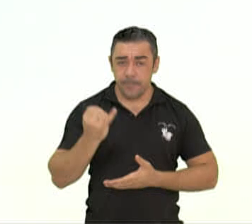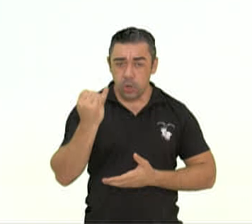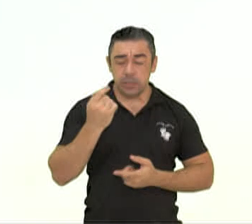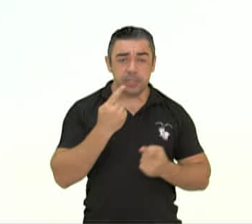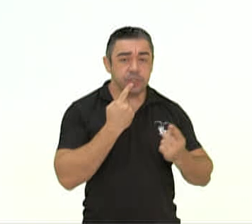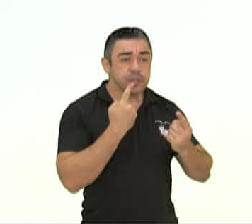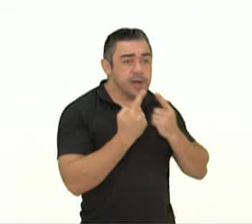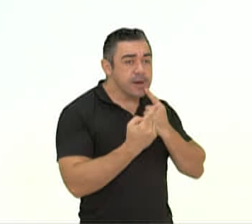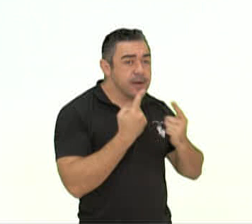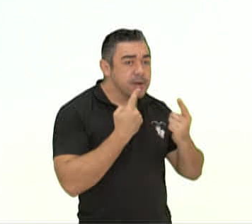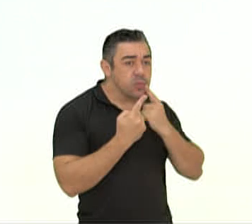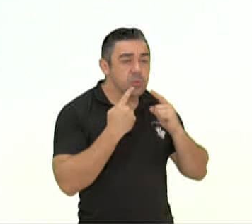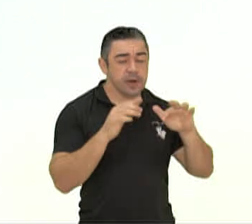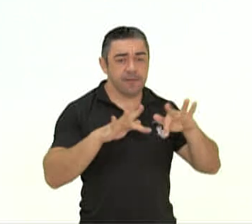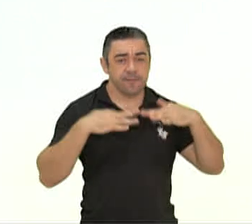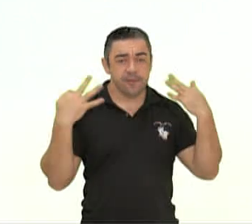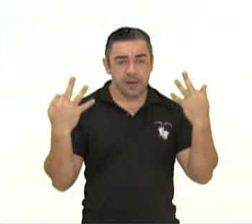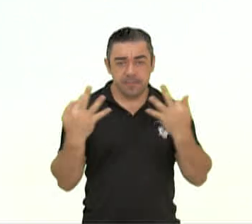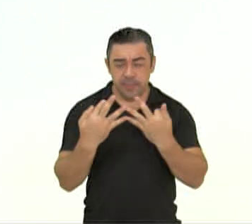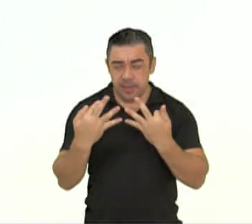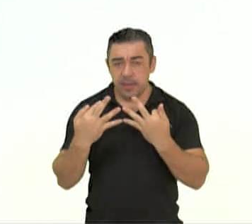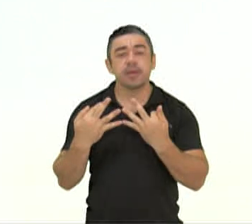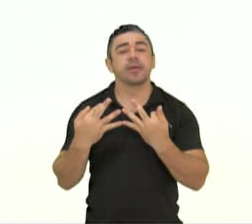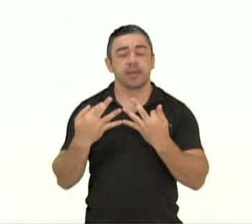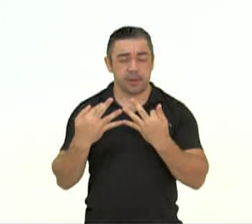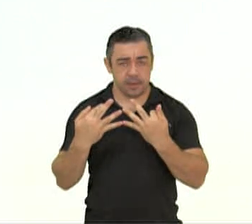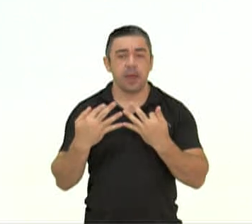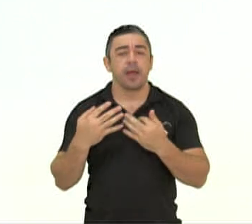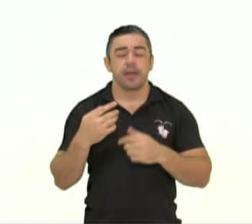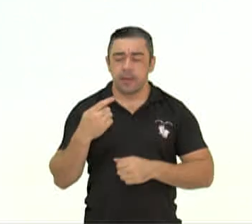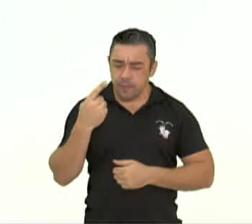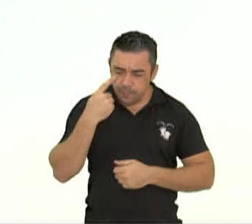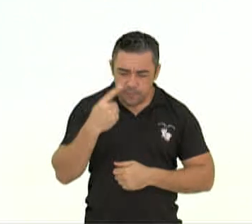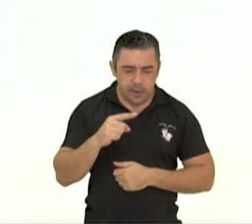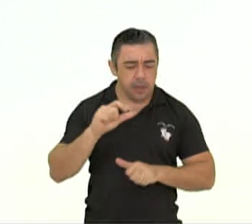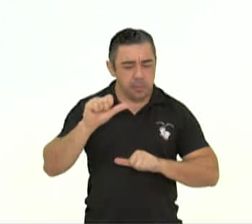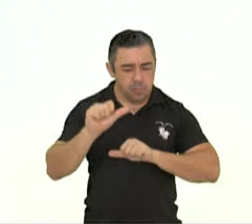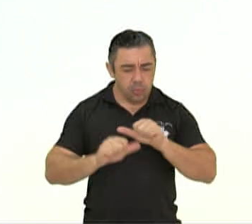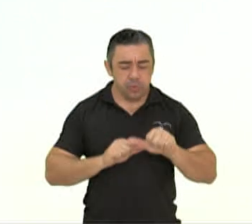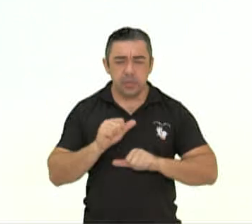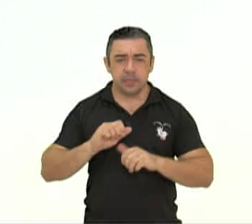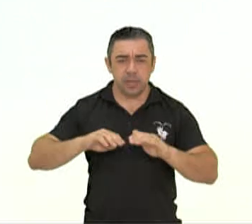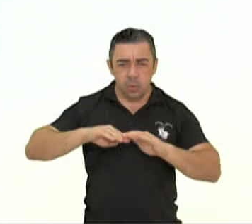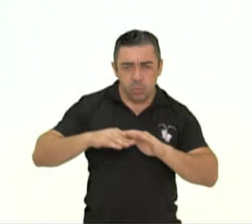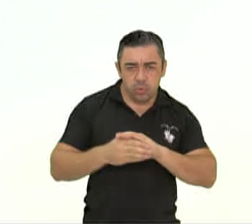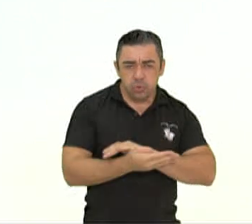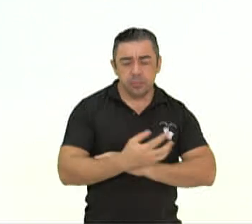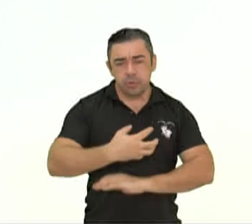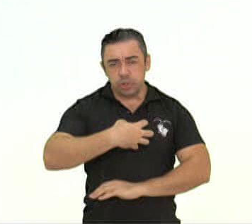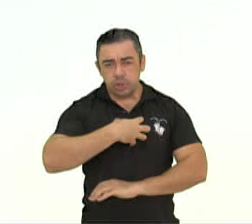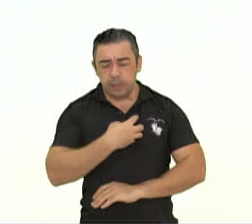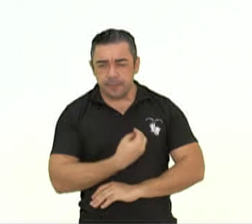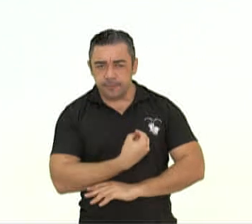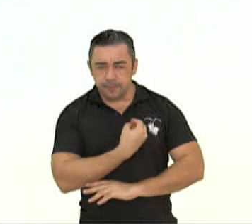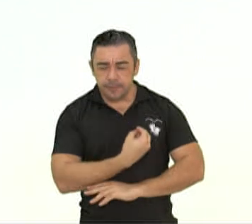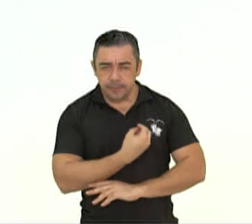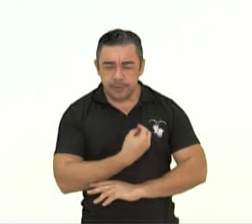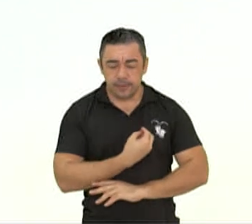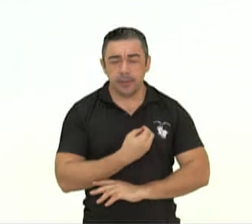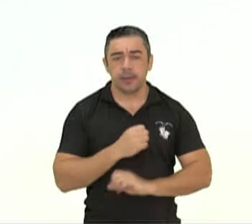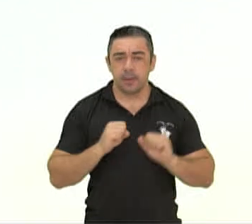fundamental dialogar com a família durante e sobre mudanças de hábitos e estilos de vida que possam